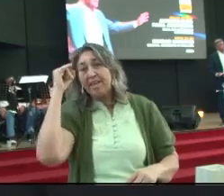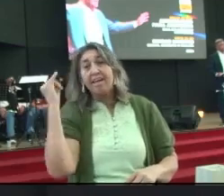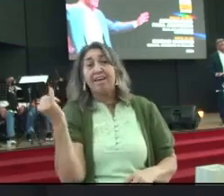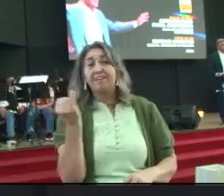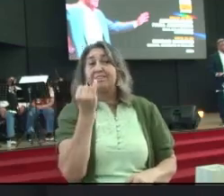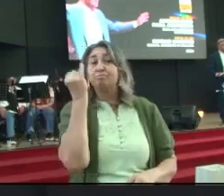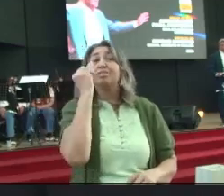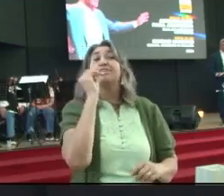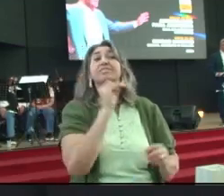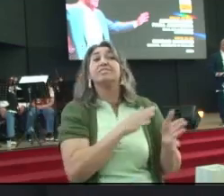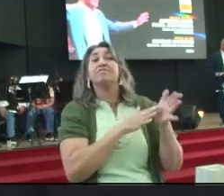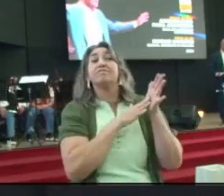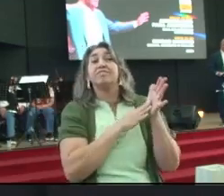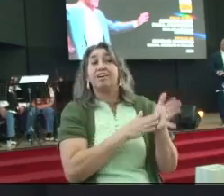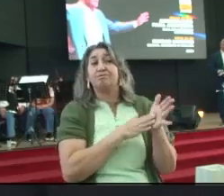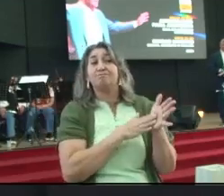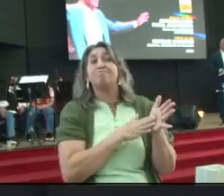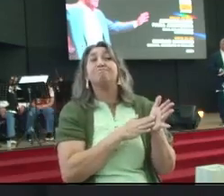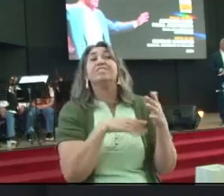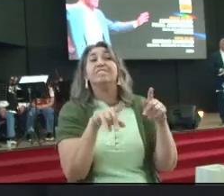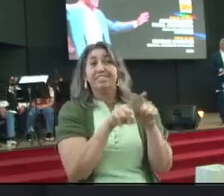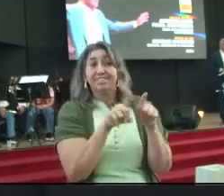administrar com sabedoria.